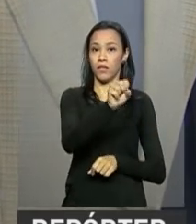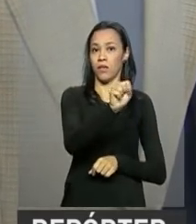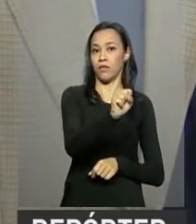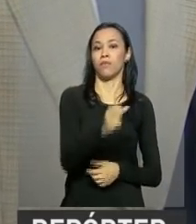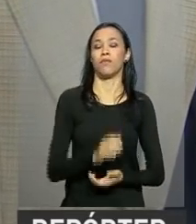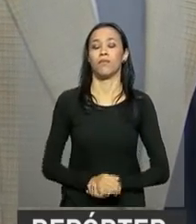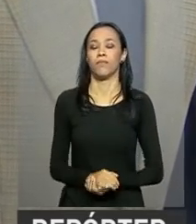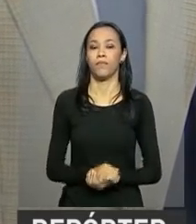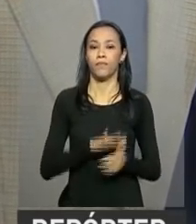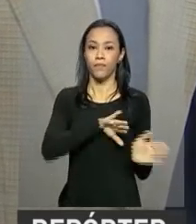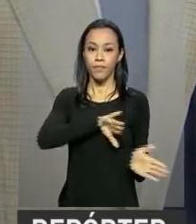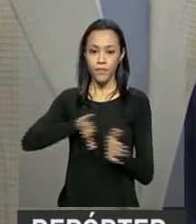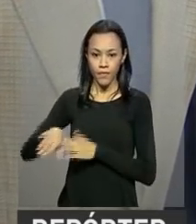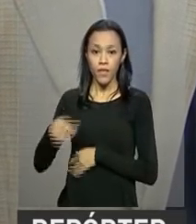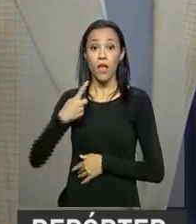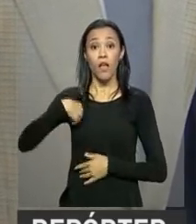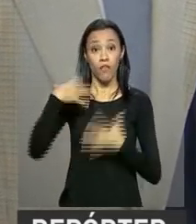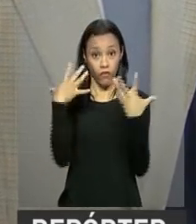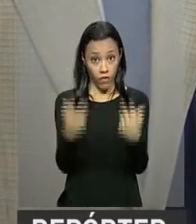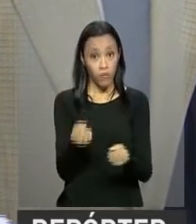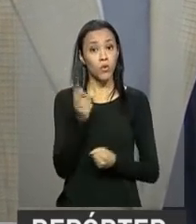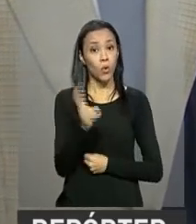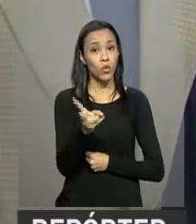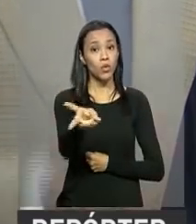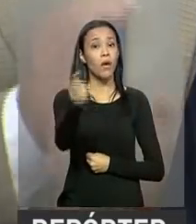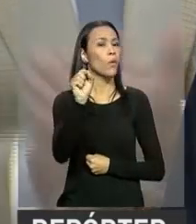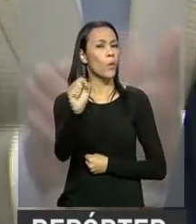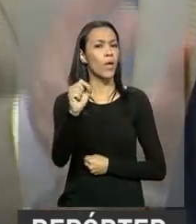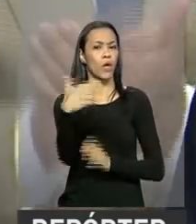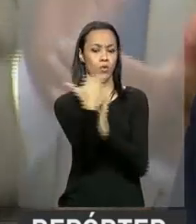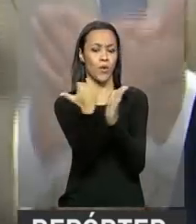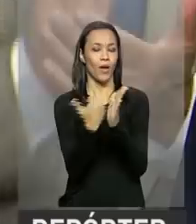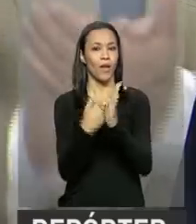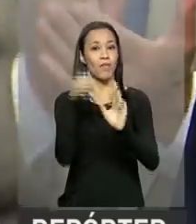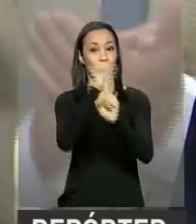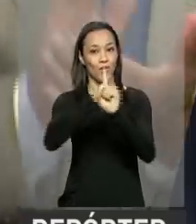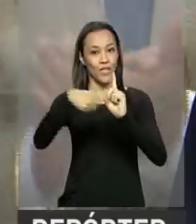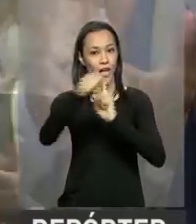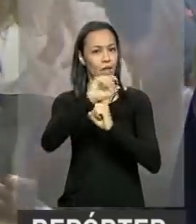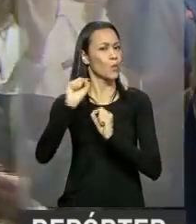Vamos manter os programas sociais. O Bolsa Família,